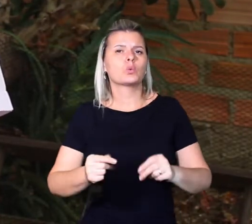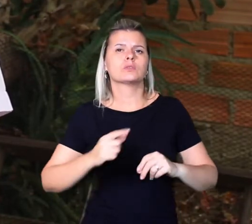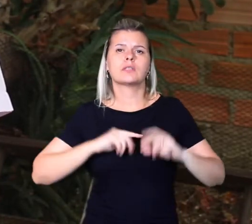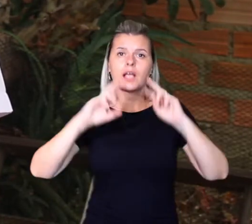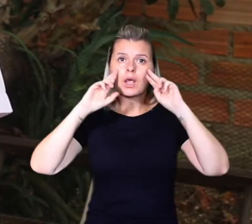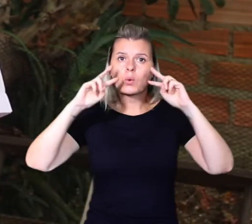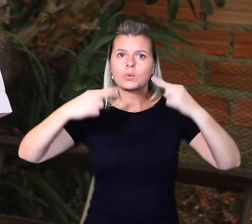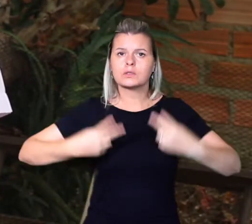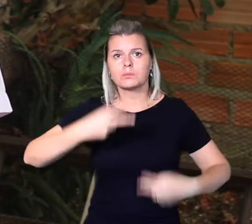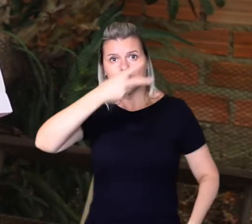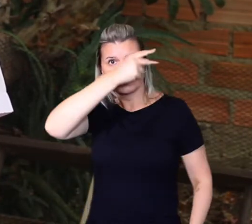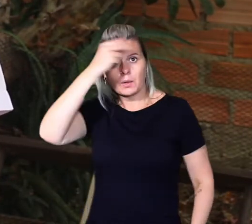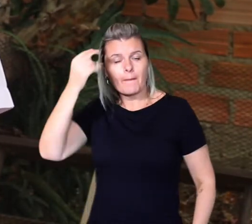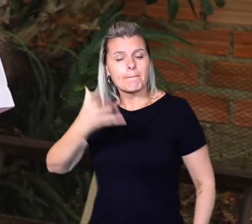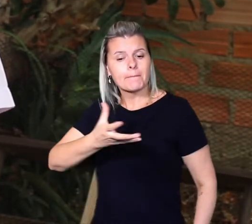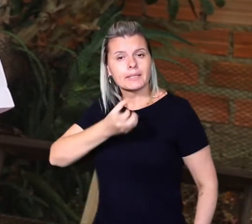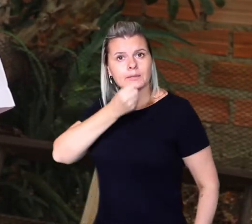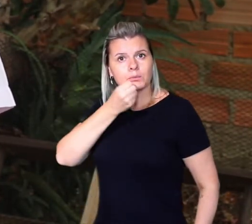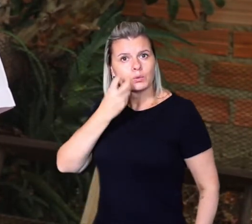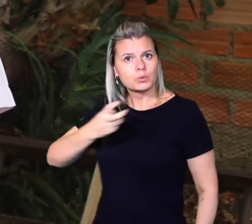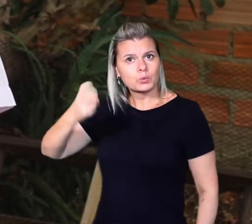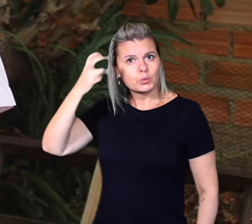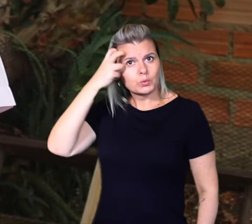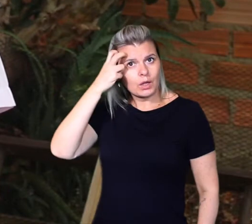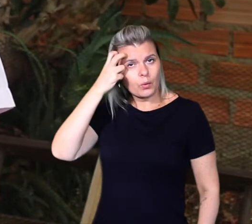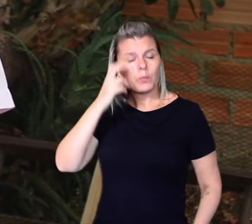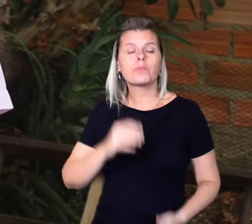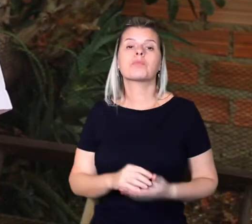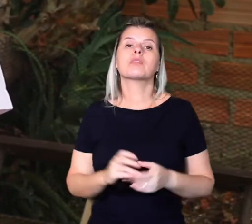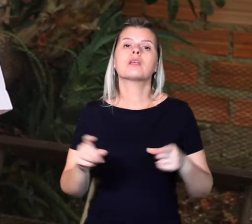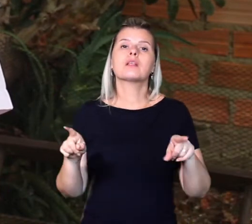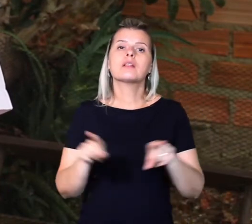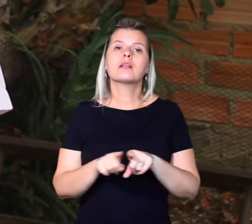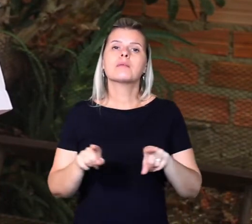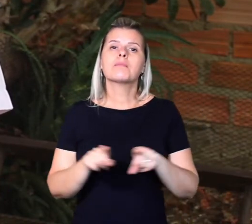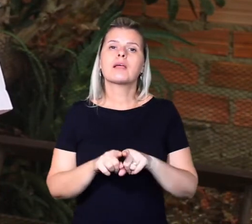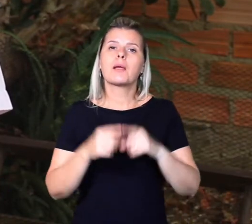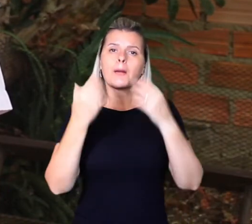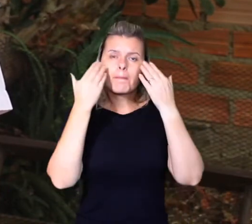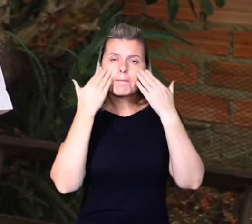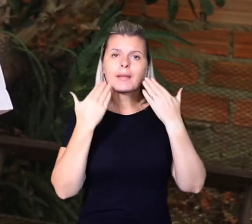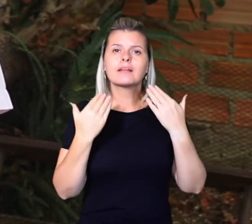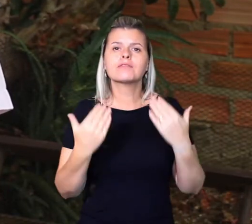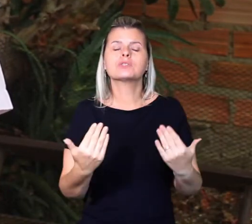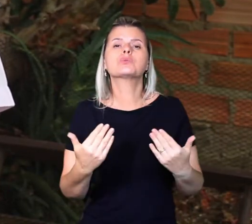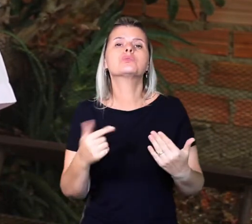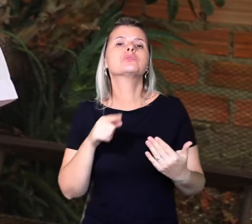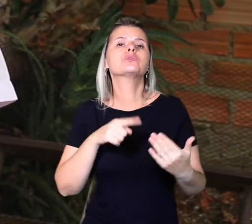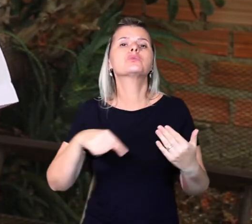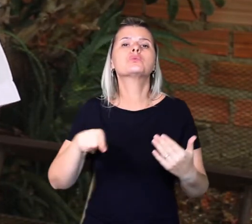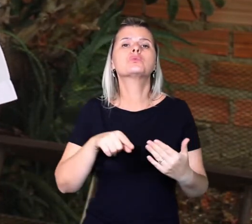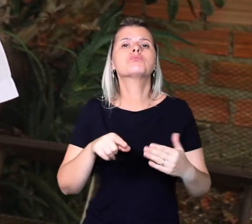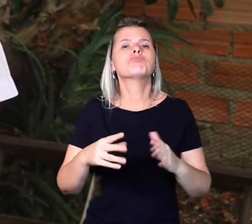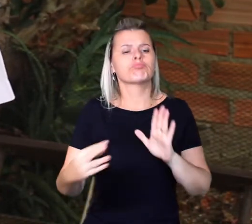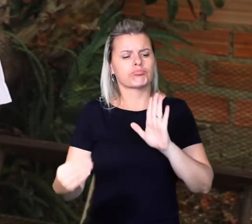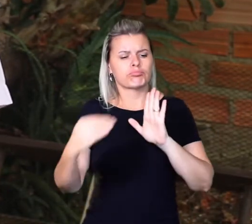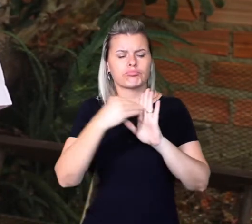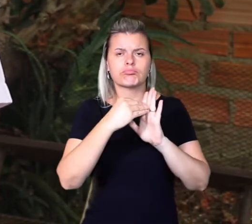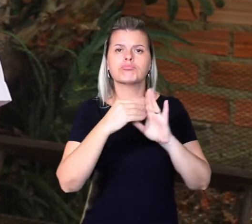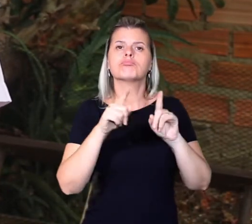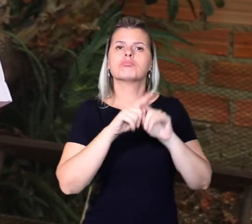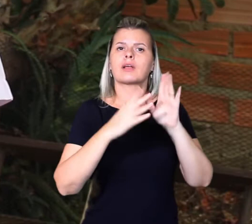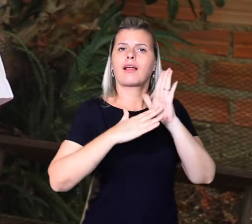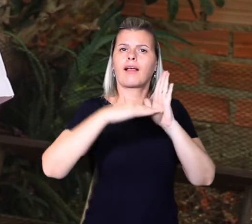municipal enquanto patrimônio cultural e material, e também essas manifestações normalmente estão sendo incluídas também no